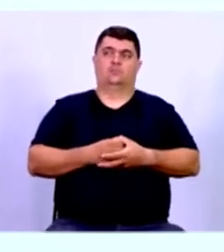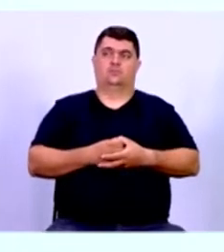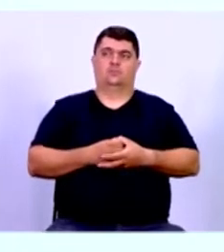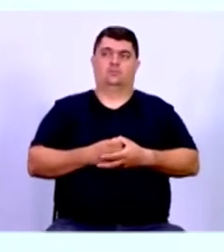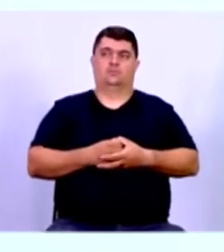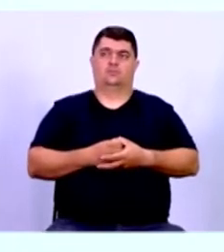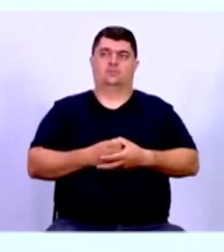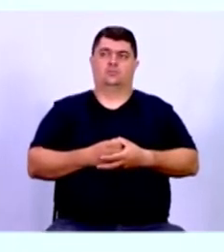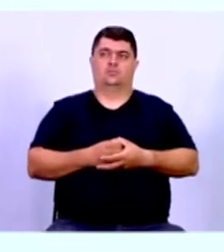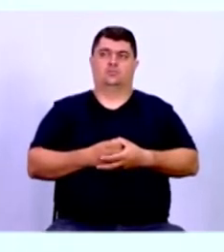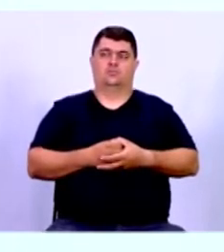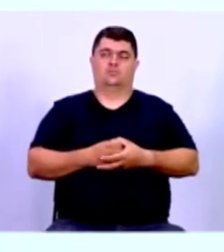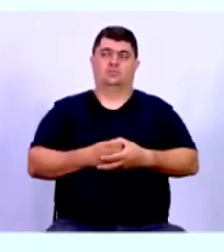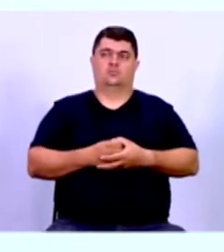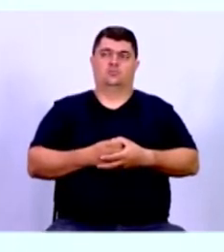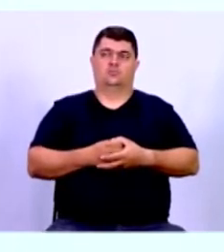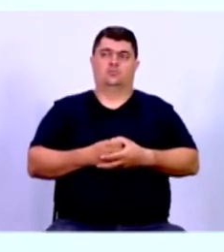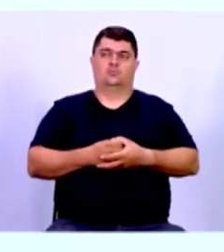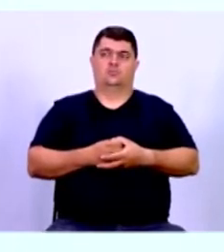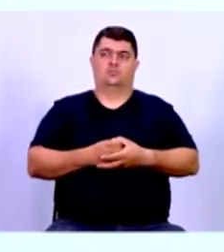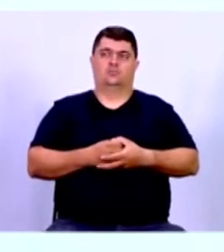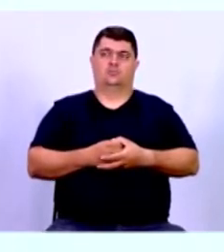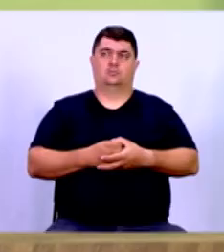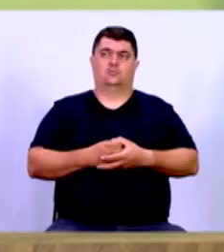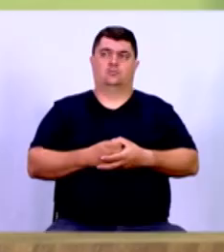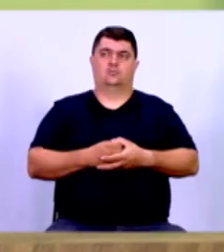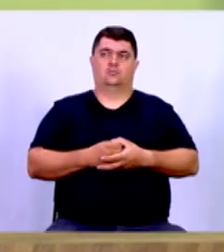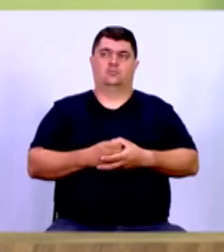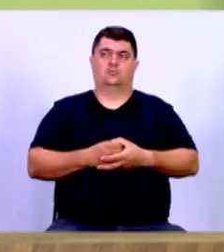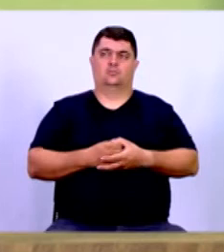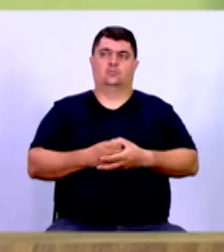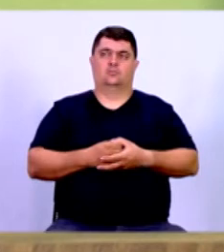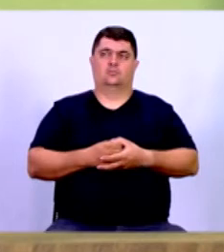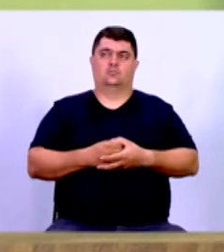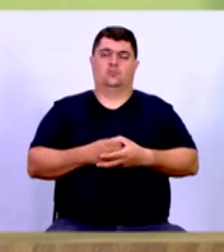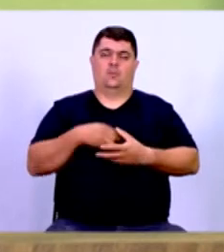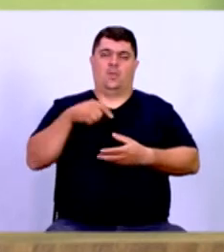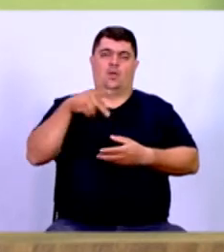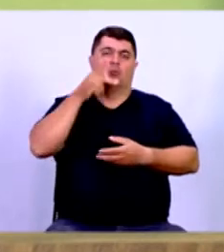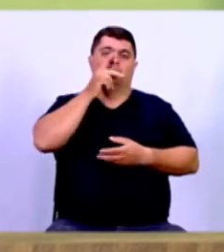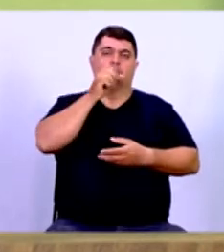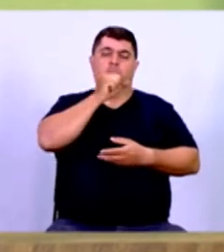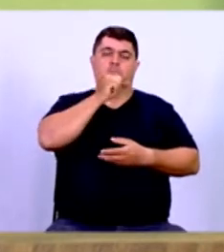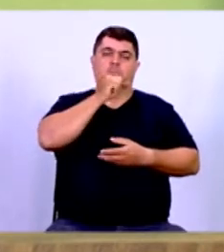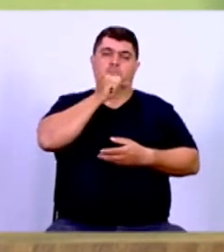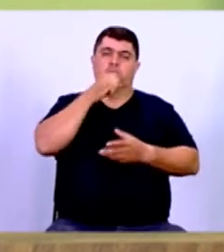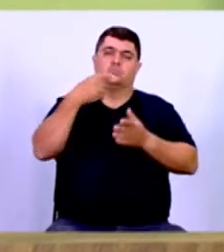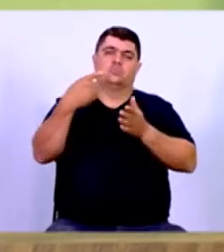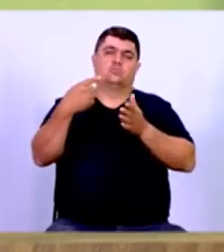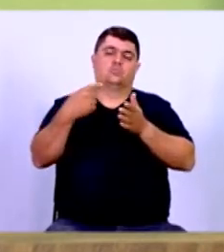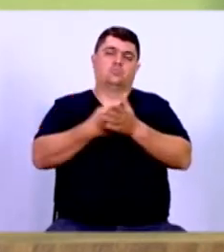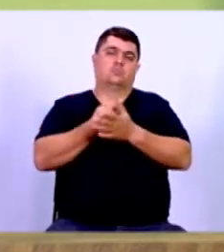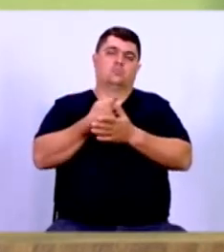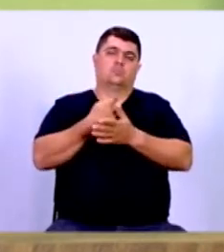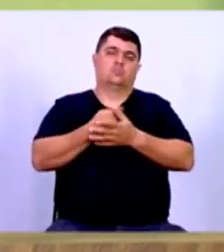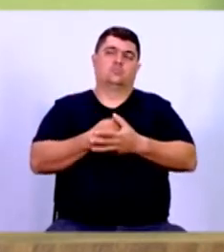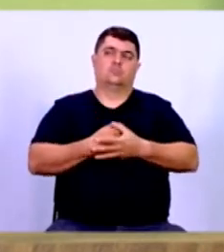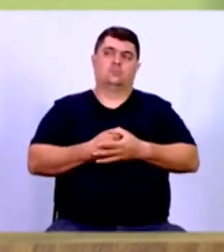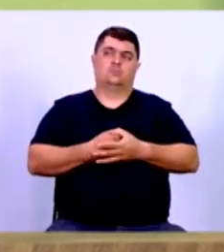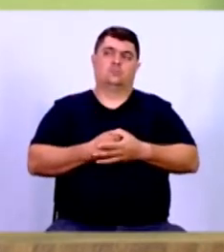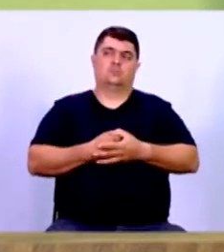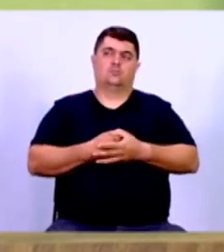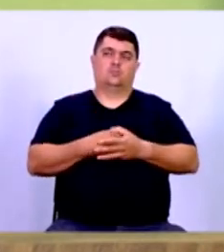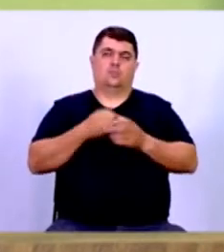20 ou 30 horas semanais. Ok. Os nossos alunos aqui do Polo Porto Velho, eles perguntam o seguinte: eu